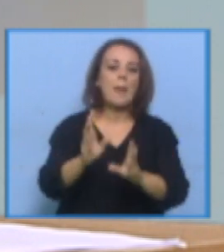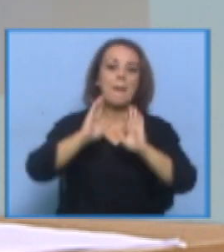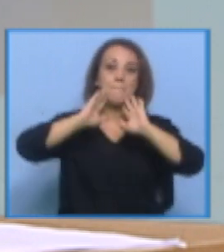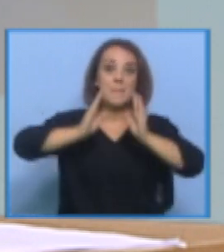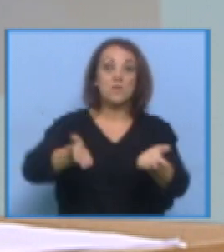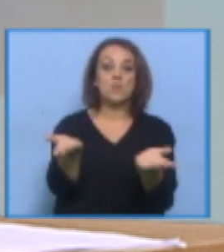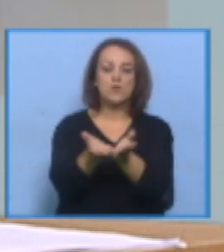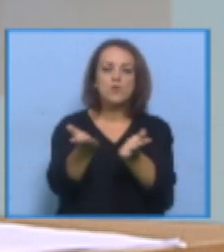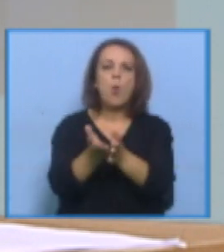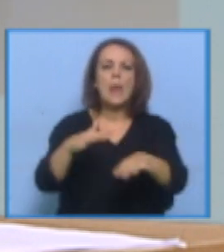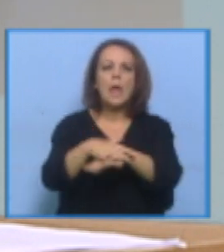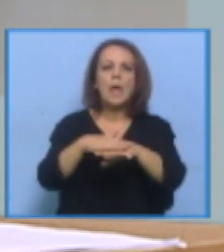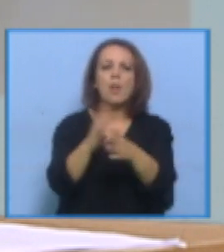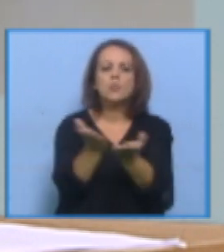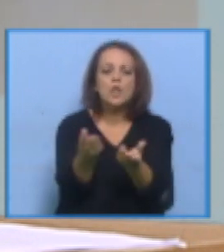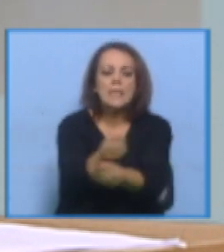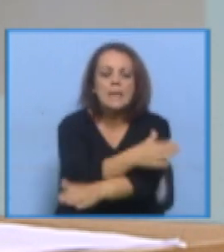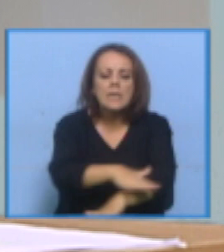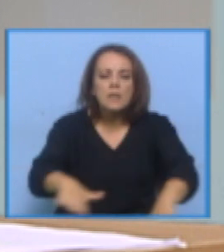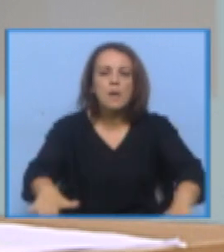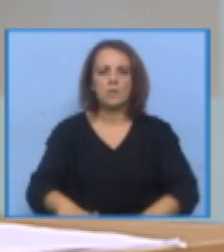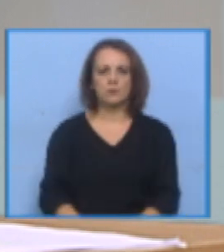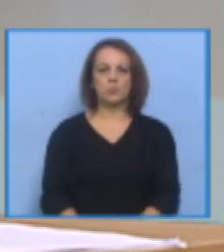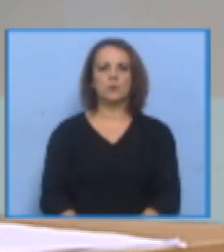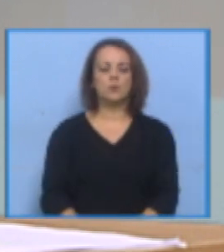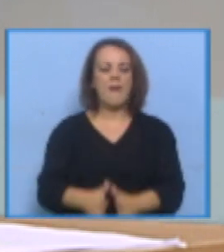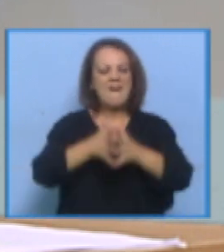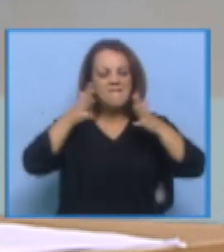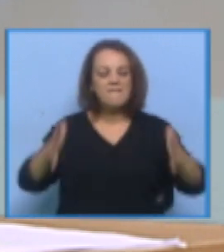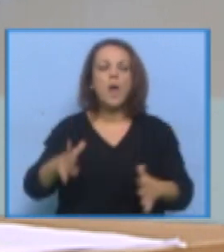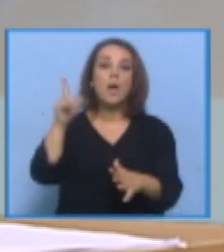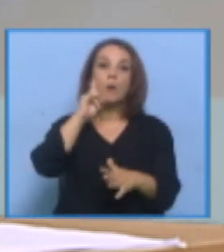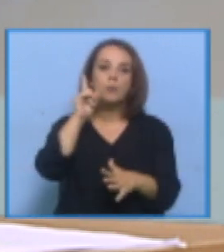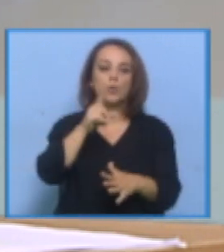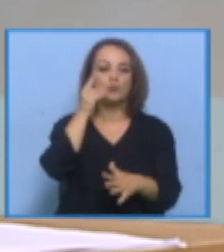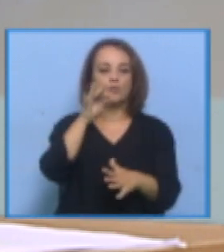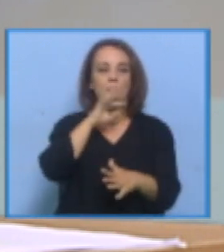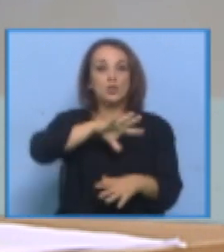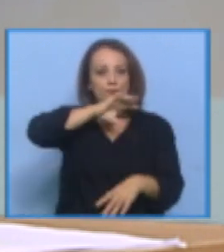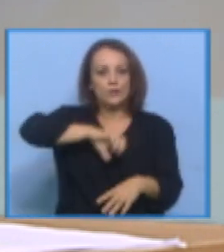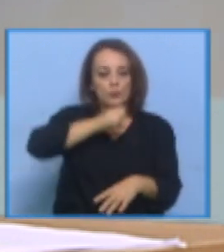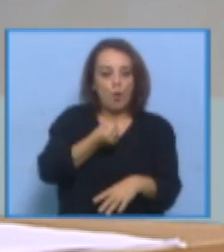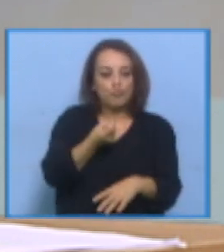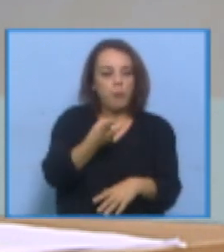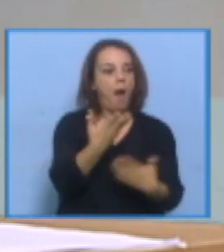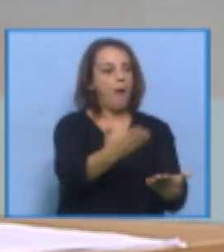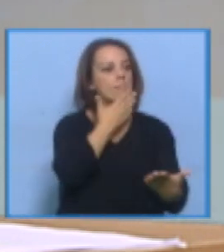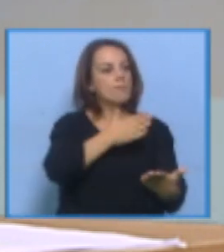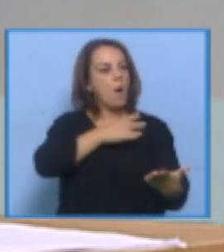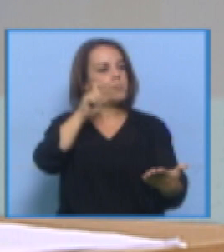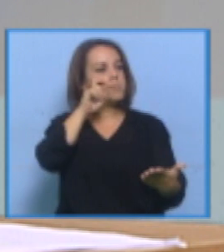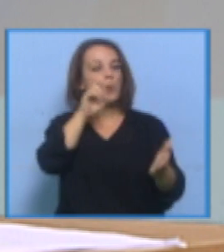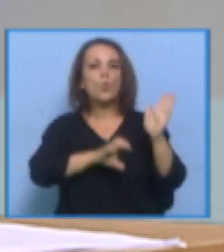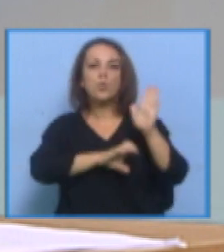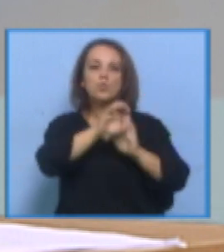absolutamente essencial para acolher as crianças que temos e para que os pais possam ter mais filhos e,